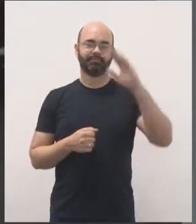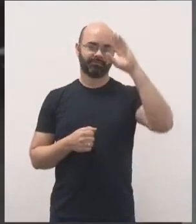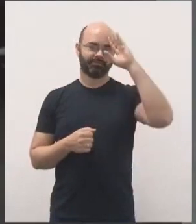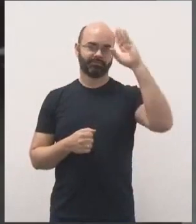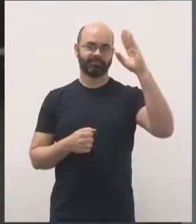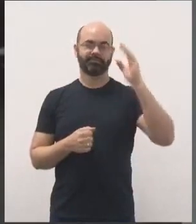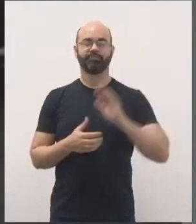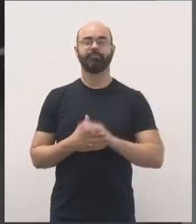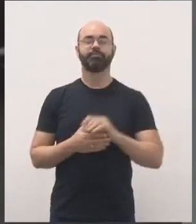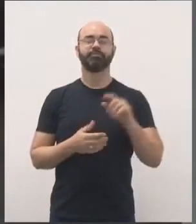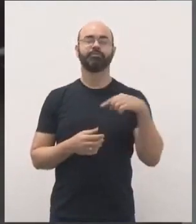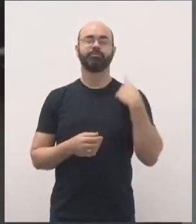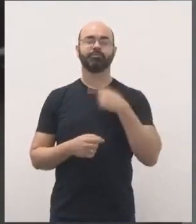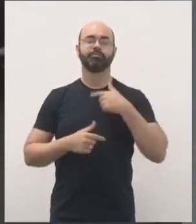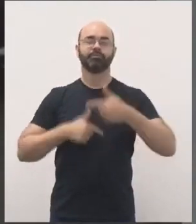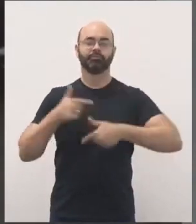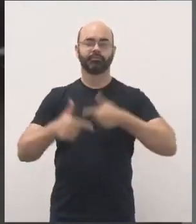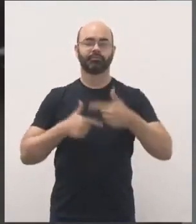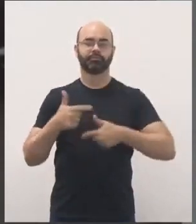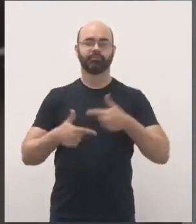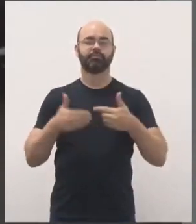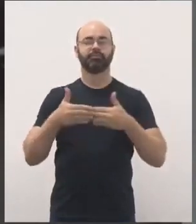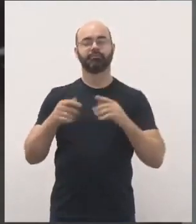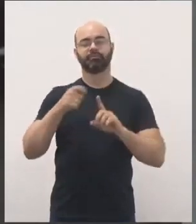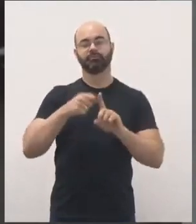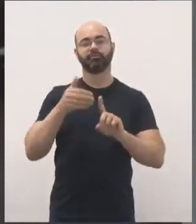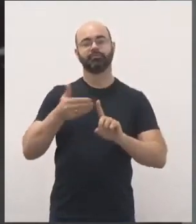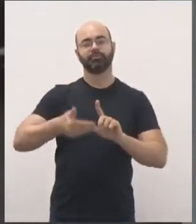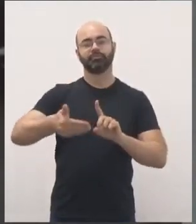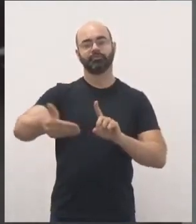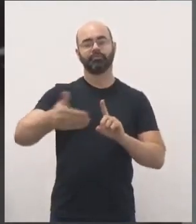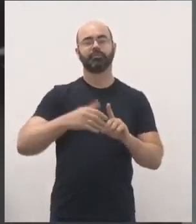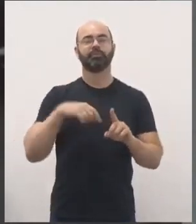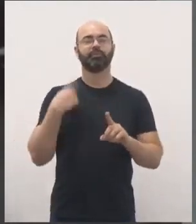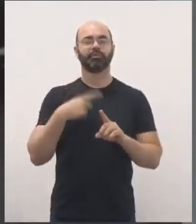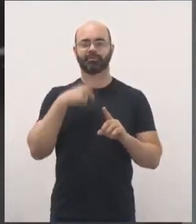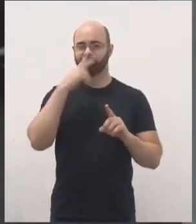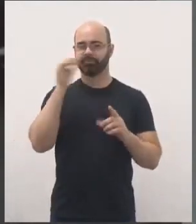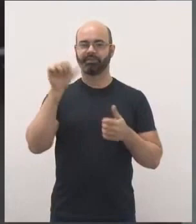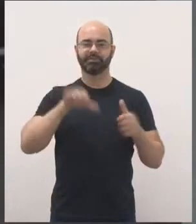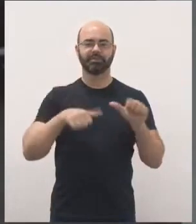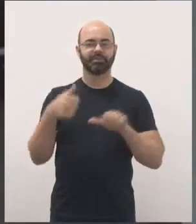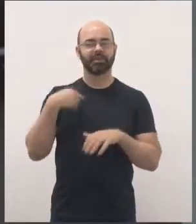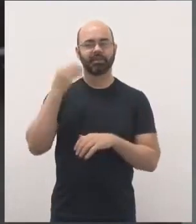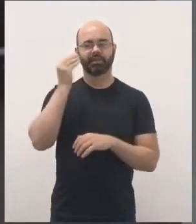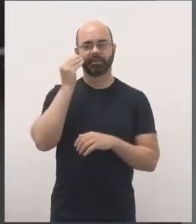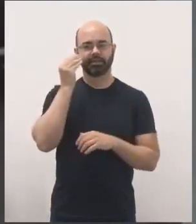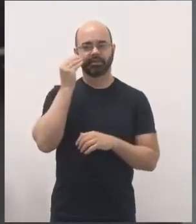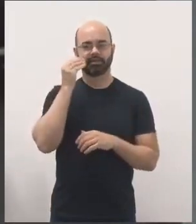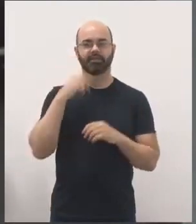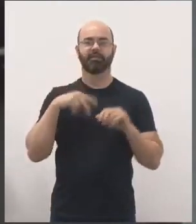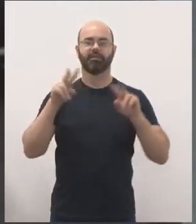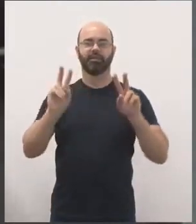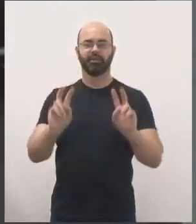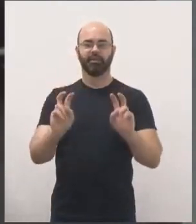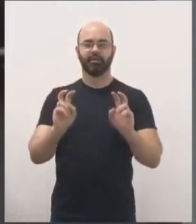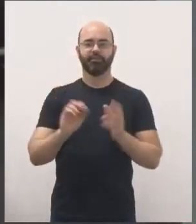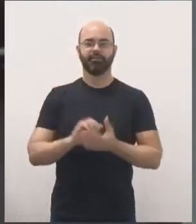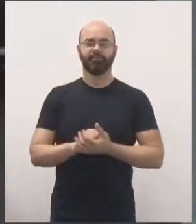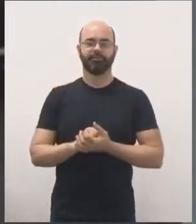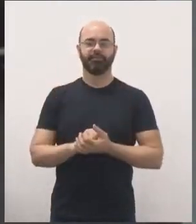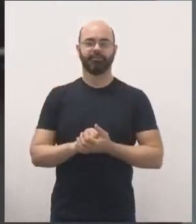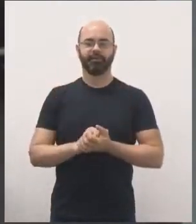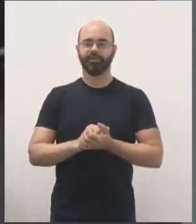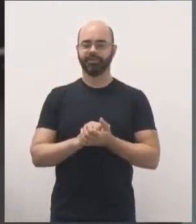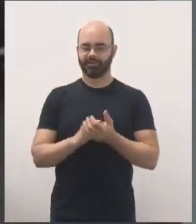que a gente desenvolva essas ações ao longo do mês. A gente está fazendo quase que um laboratório do tema que a gente conversou o mês